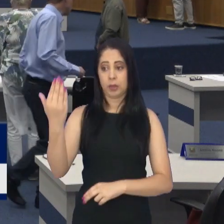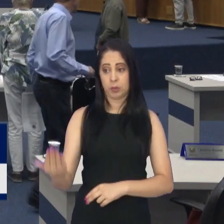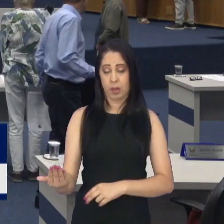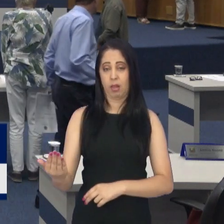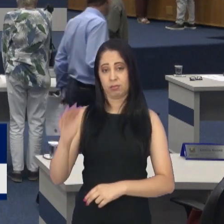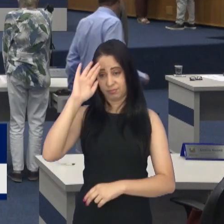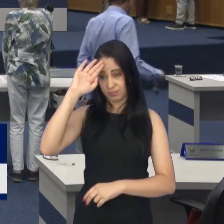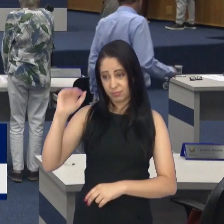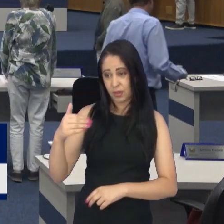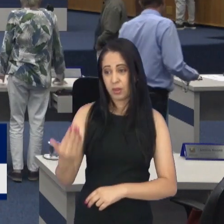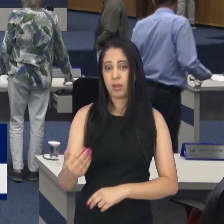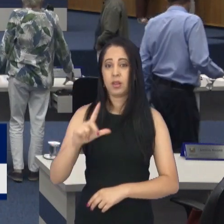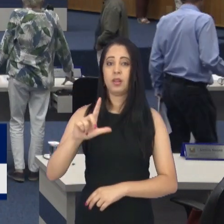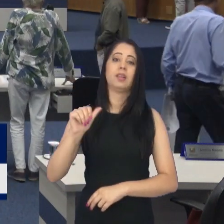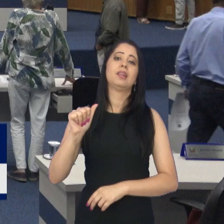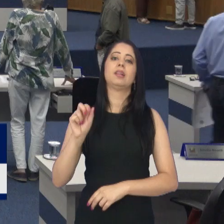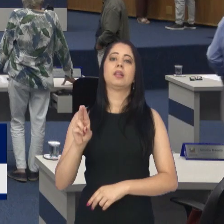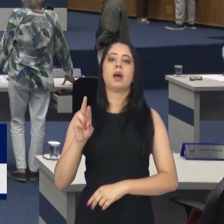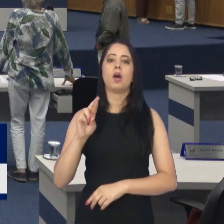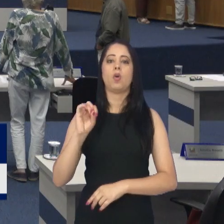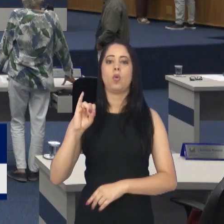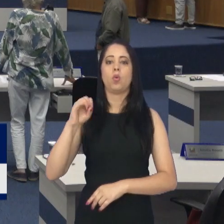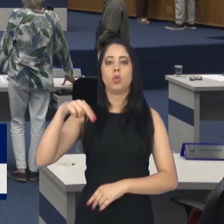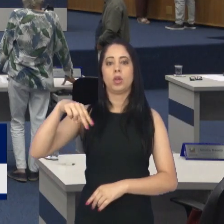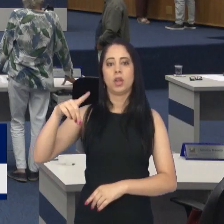ao senhor Laulindo Sasaki,